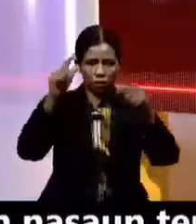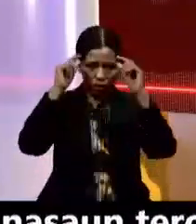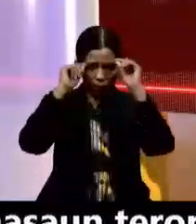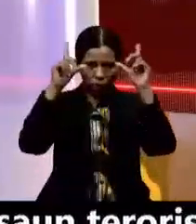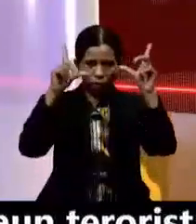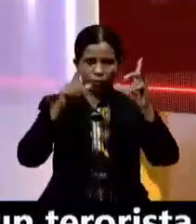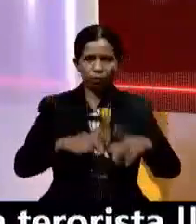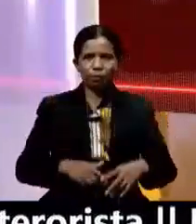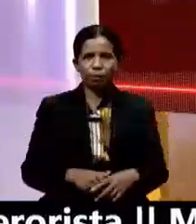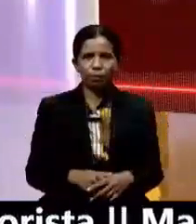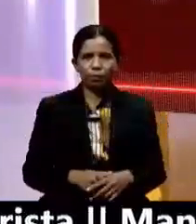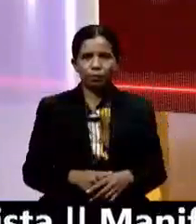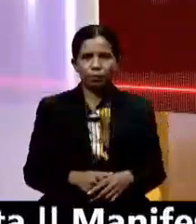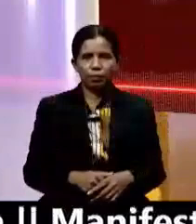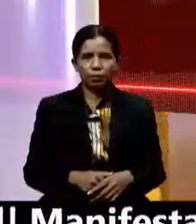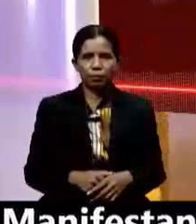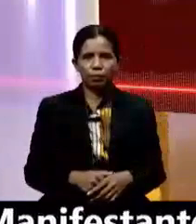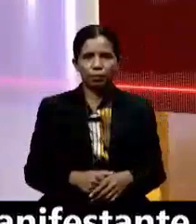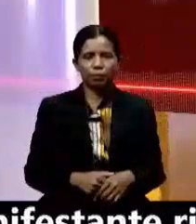Leste.